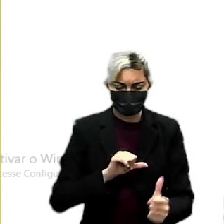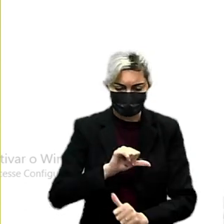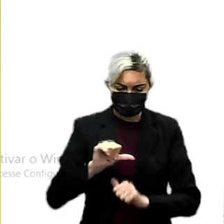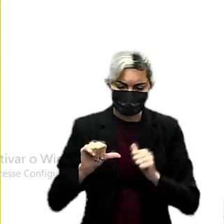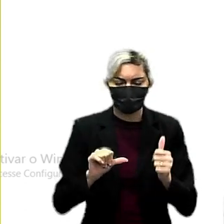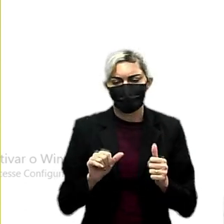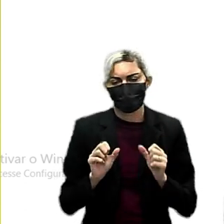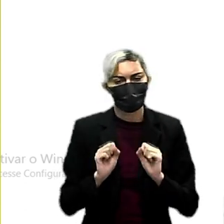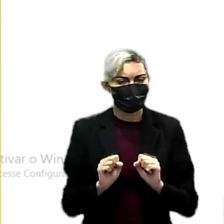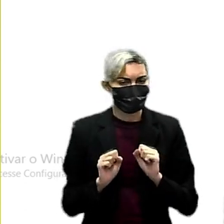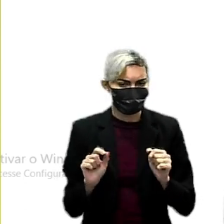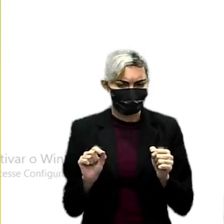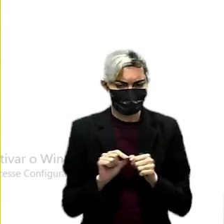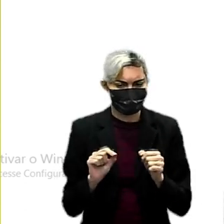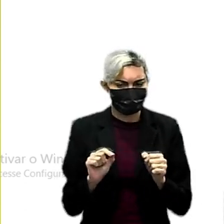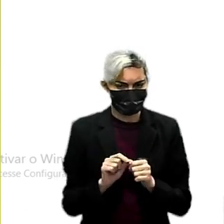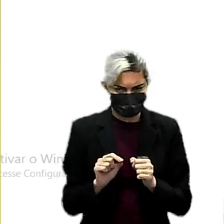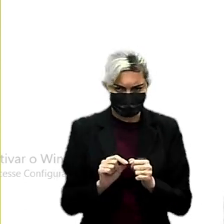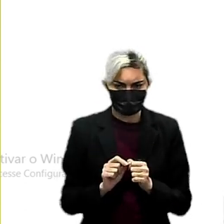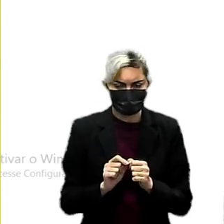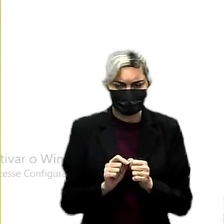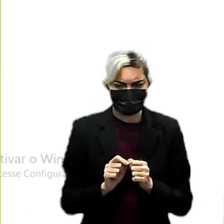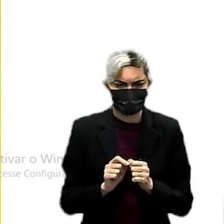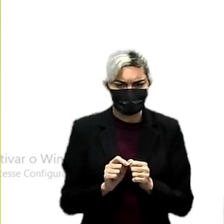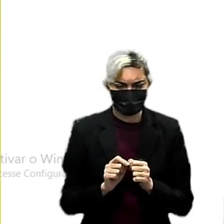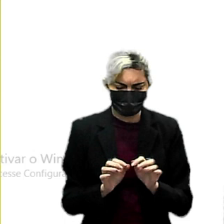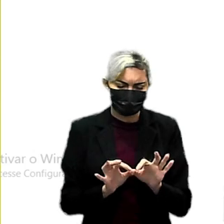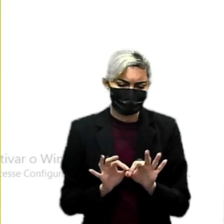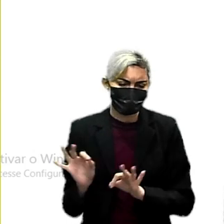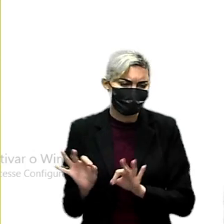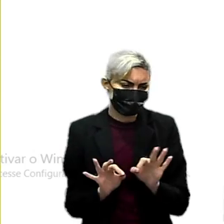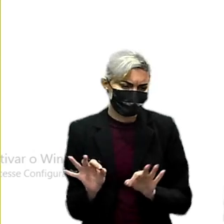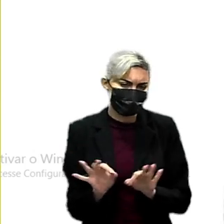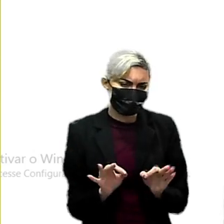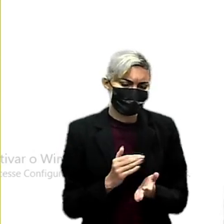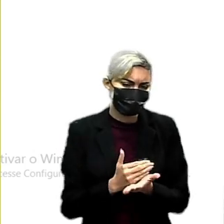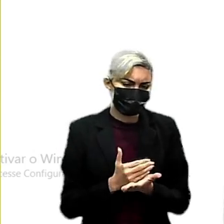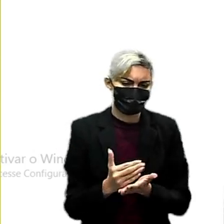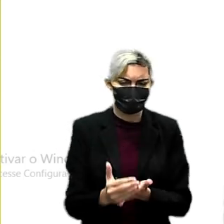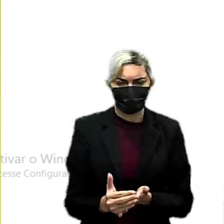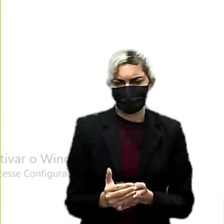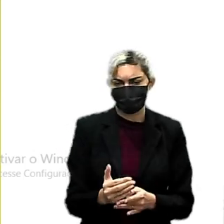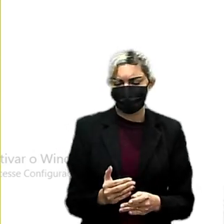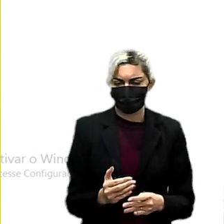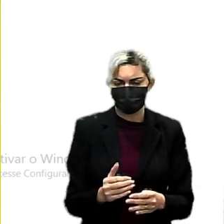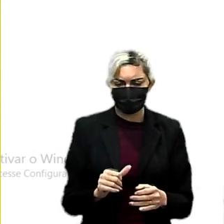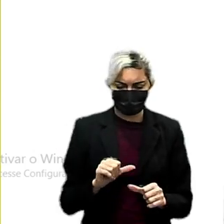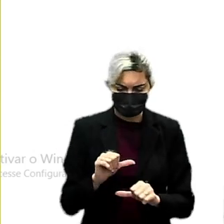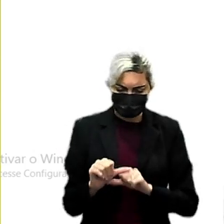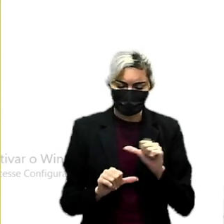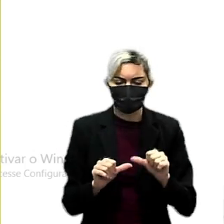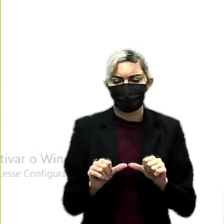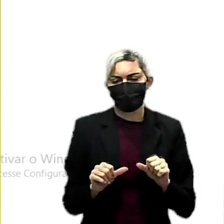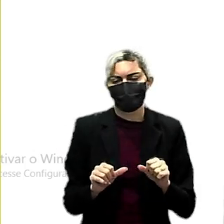que a gente pode fazer para fazer com que as organizações comecem a quebrar um pouco,